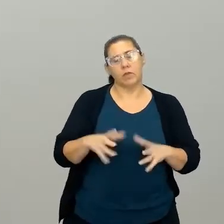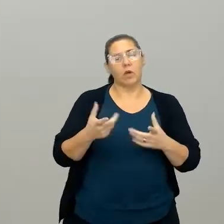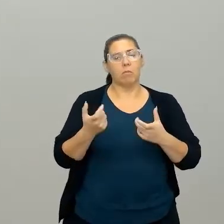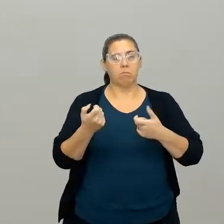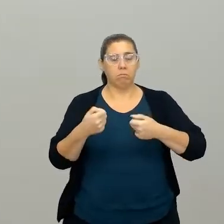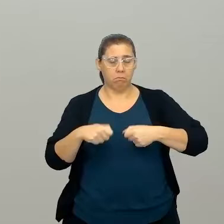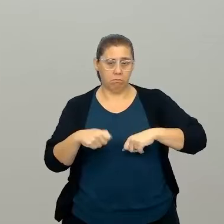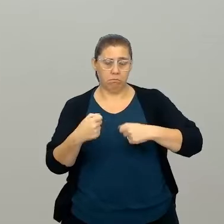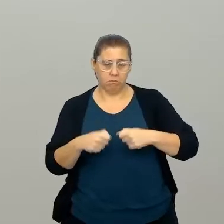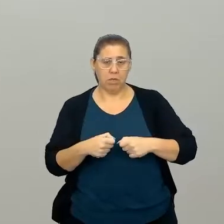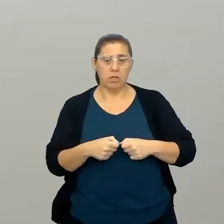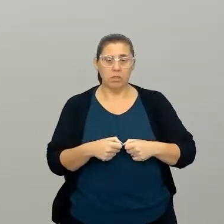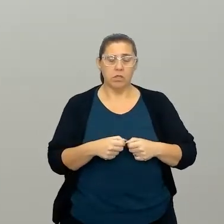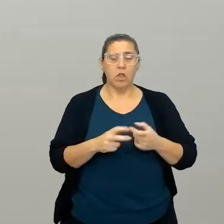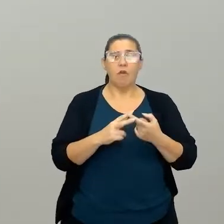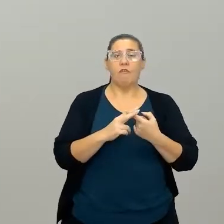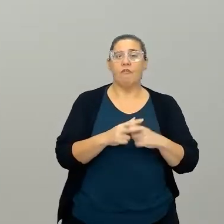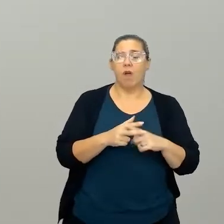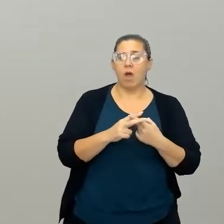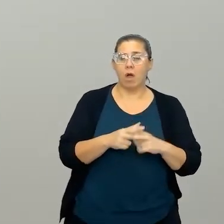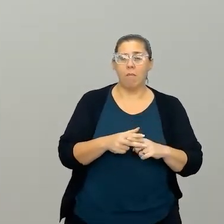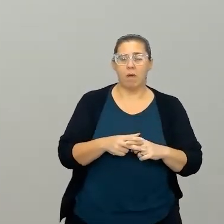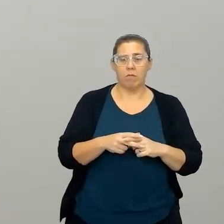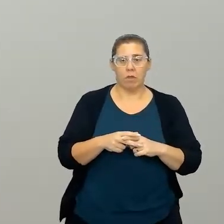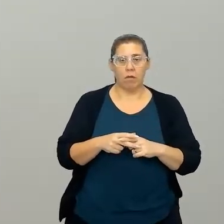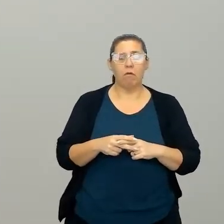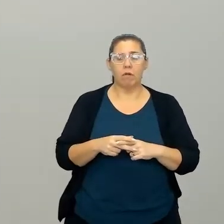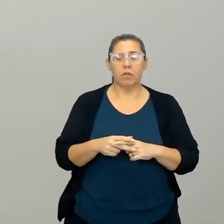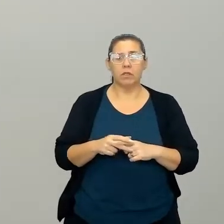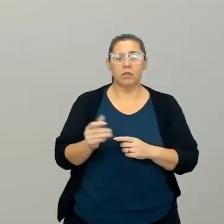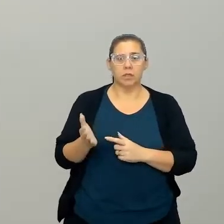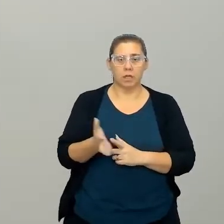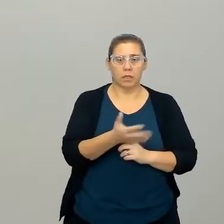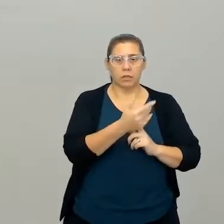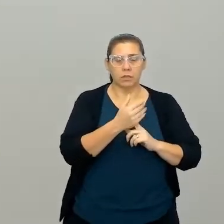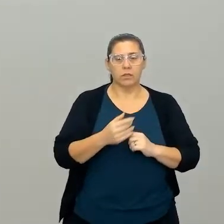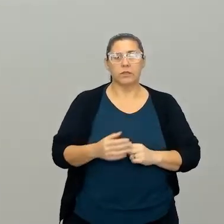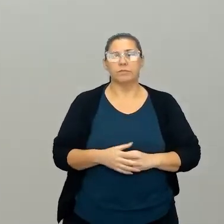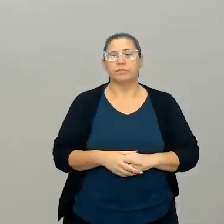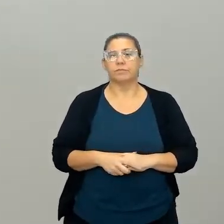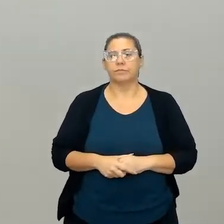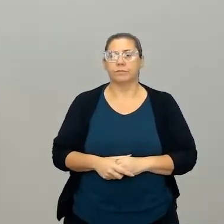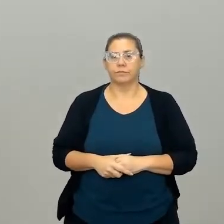precisam de muita ferramentaria tecnológica. O próximo aí?